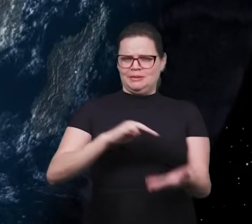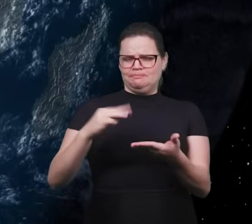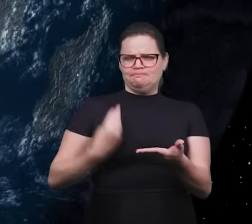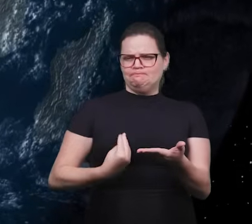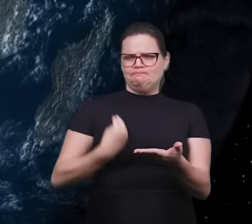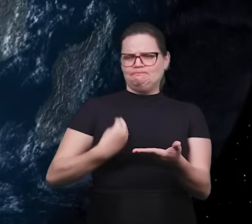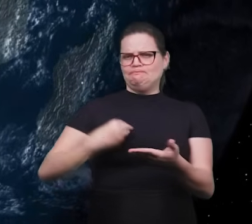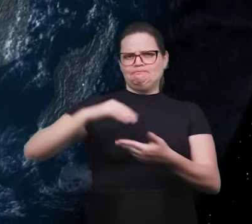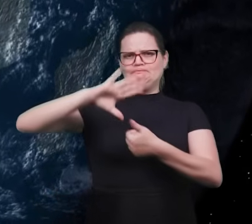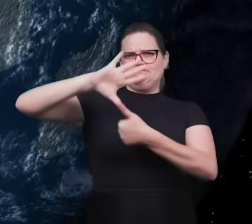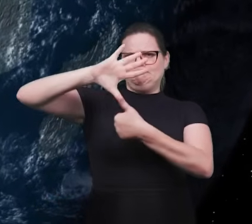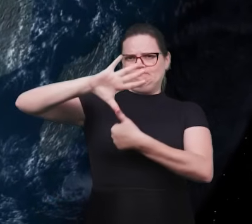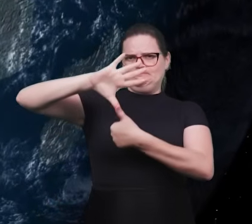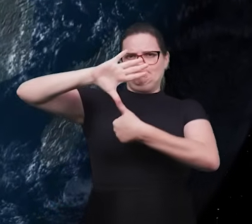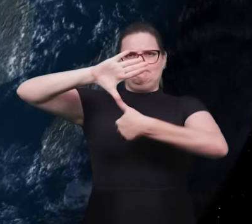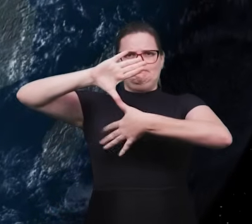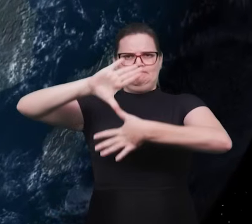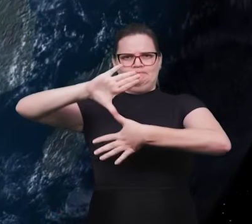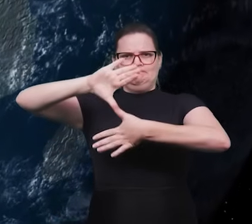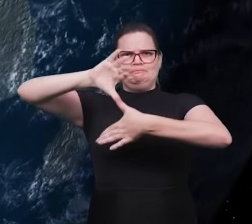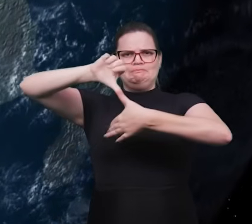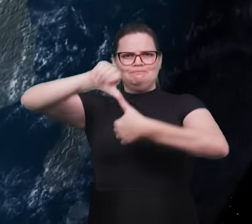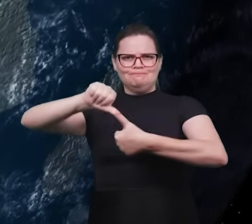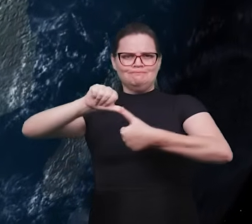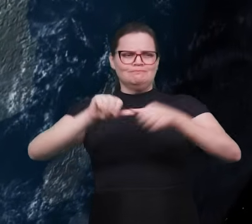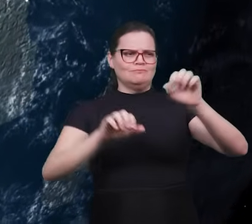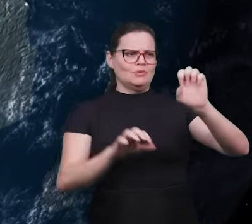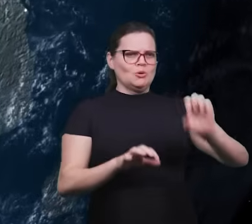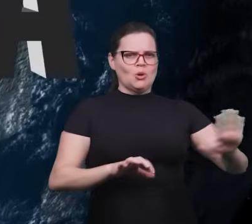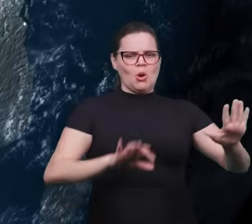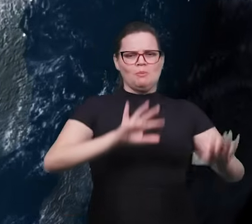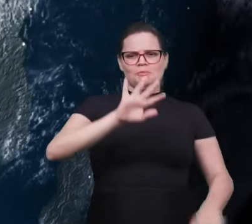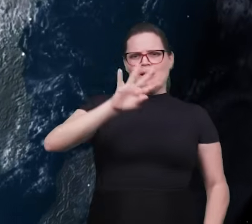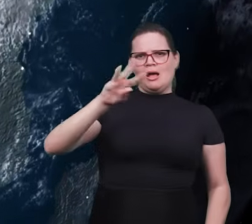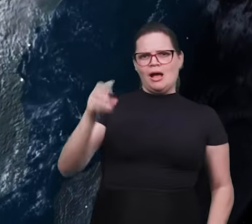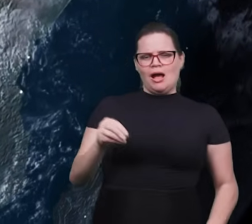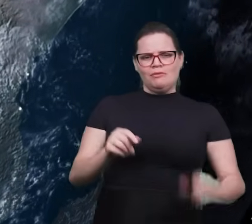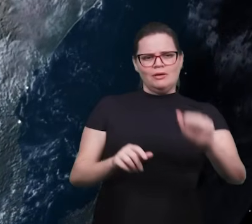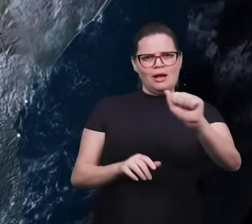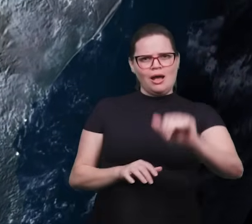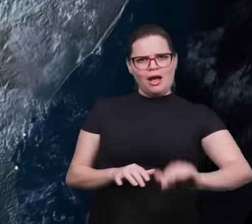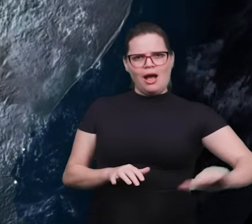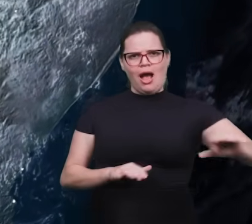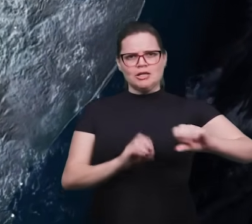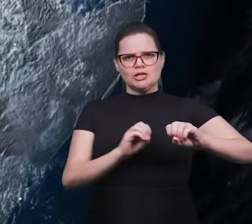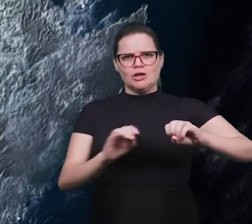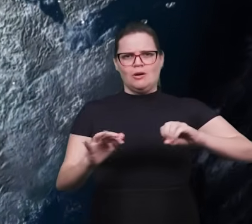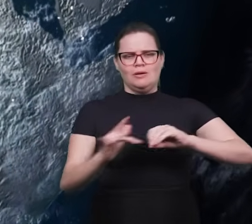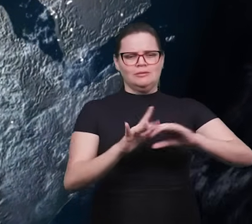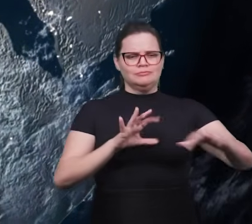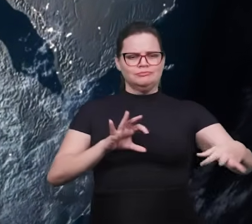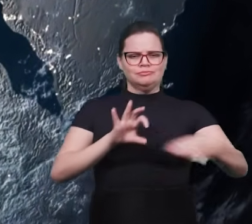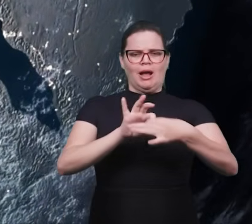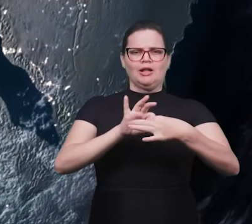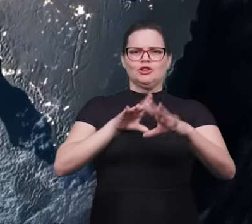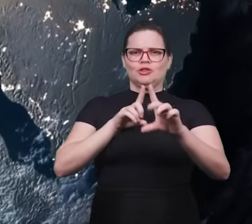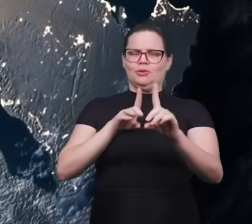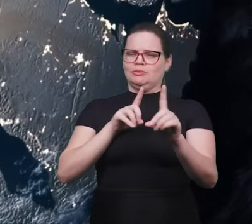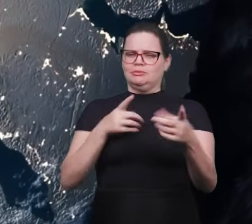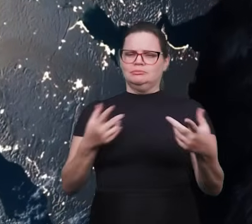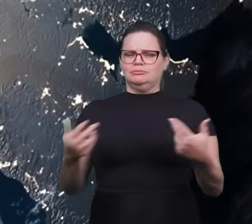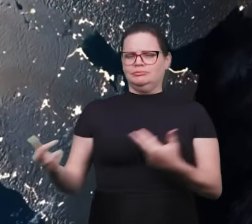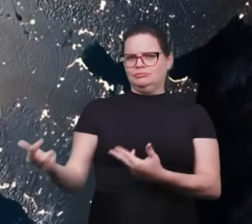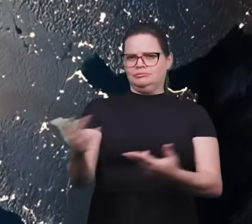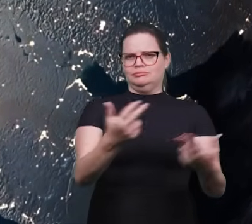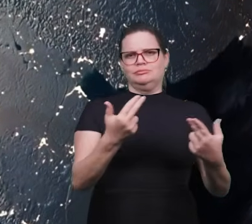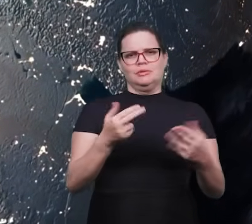nas 3 Américas, Europa, África, Ásia e Oceania, conectadas pela mesma doutrina, pela